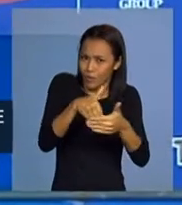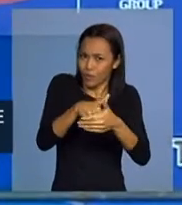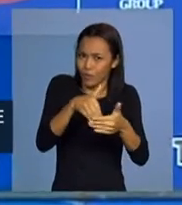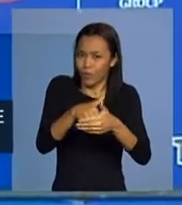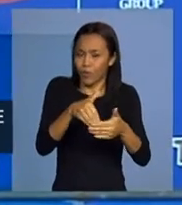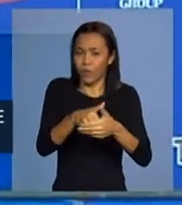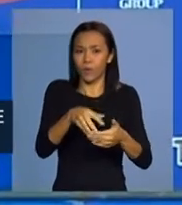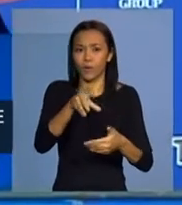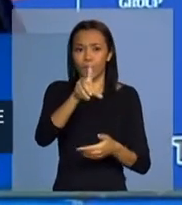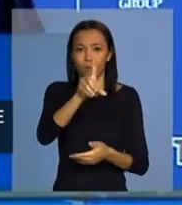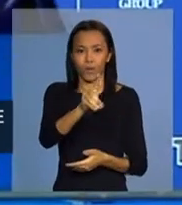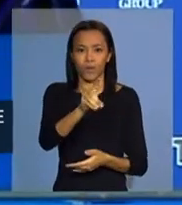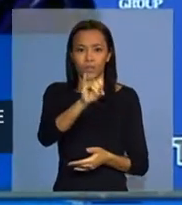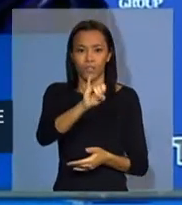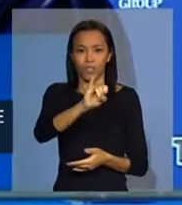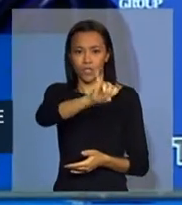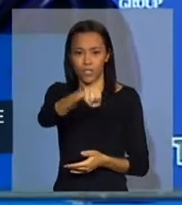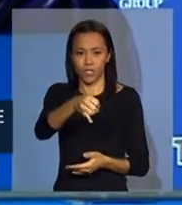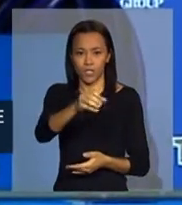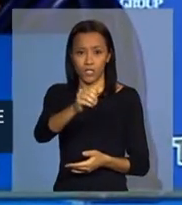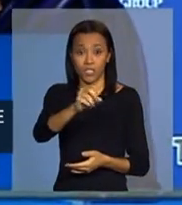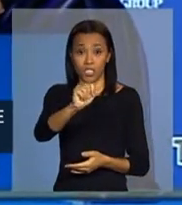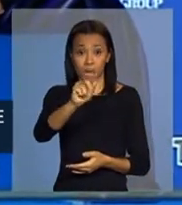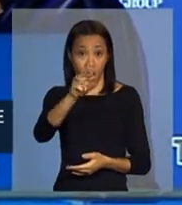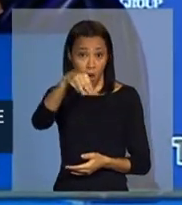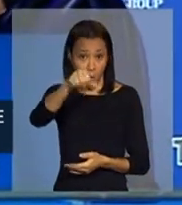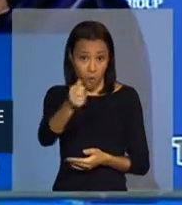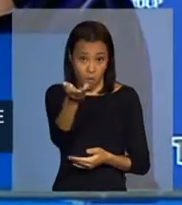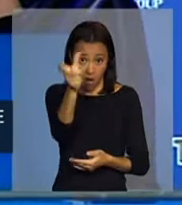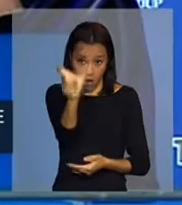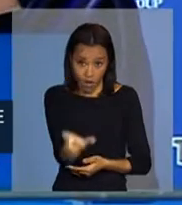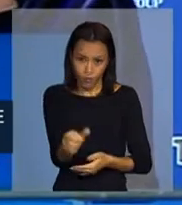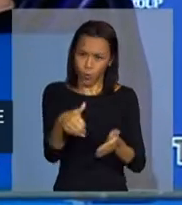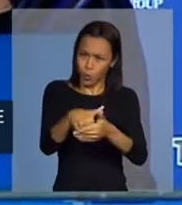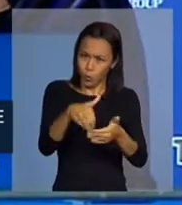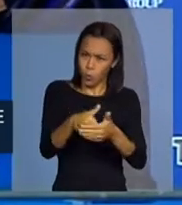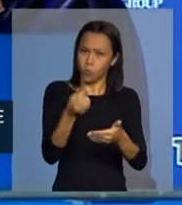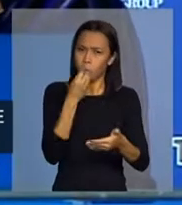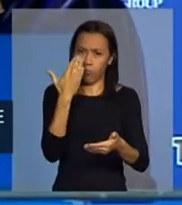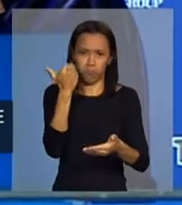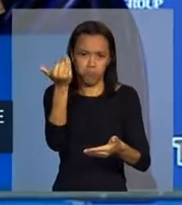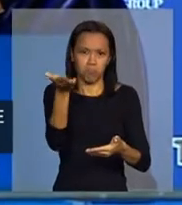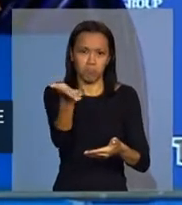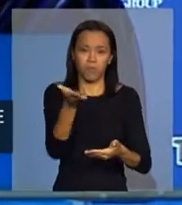Santos. Quem é que não se encantou ao ver